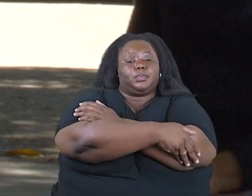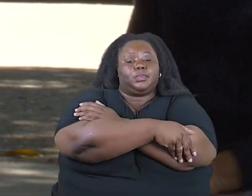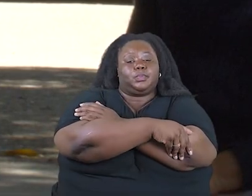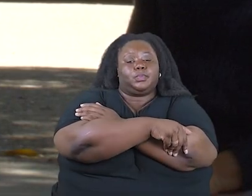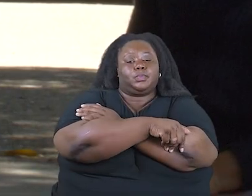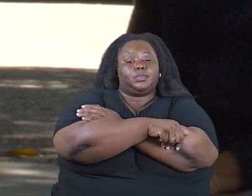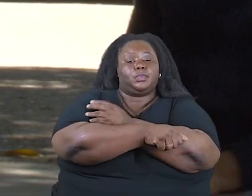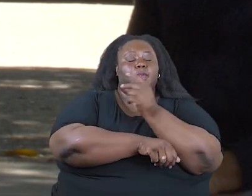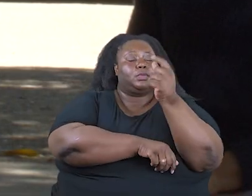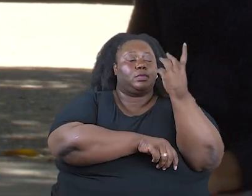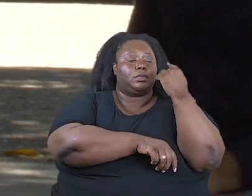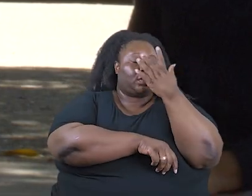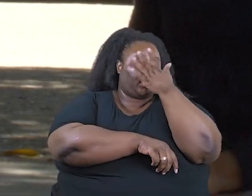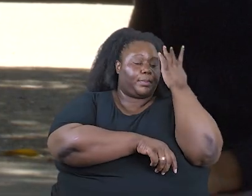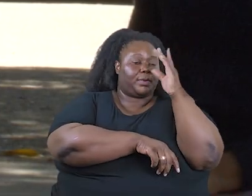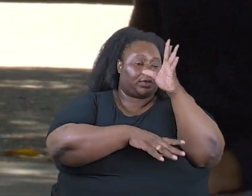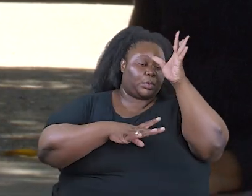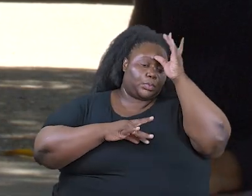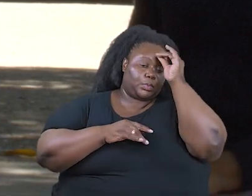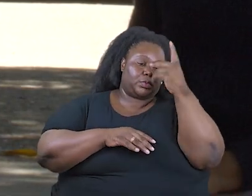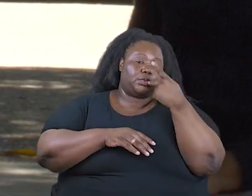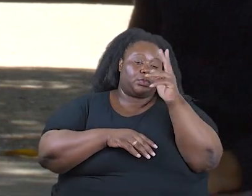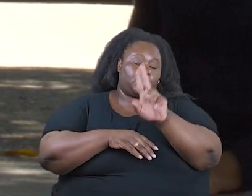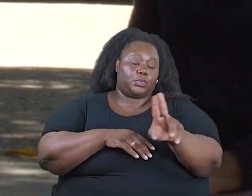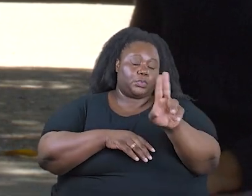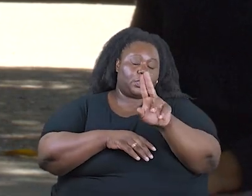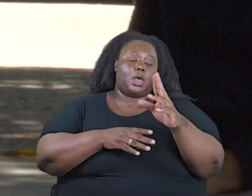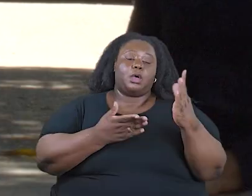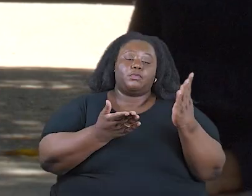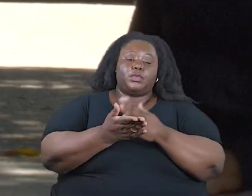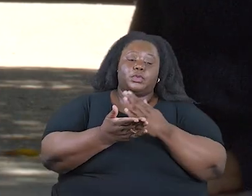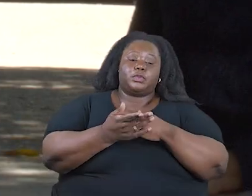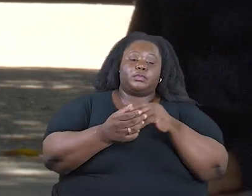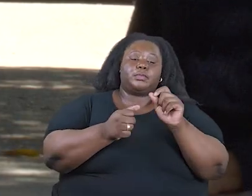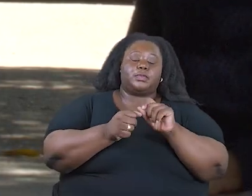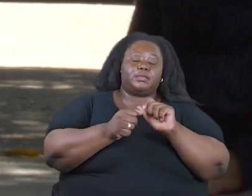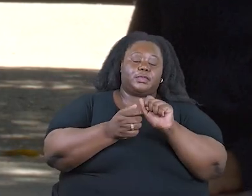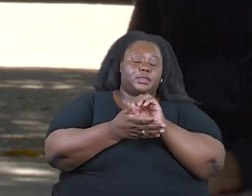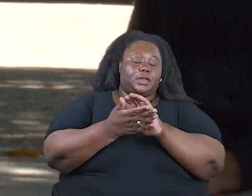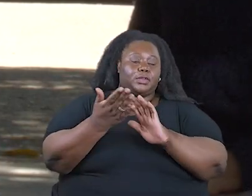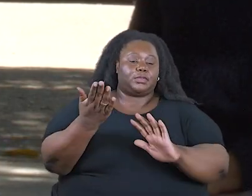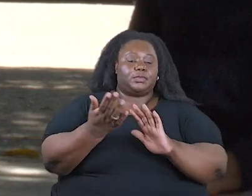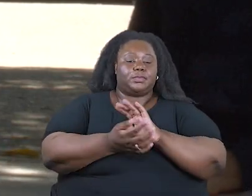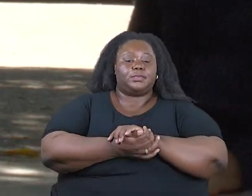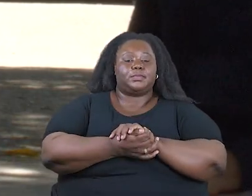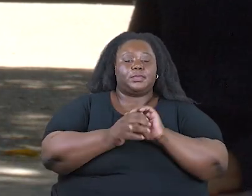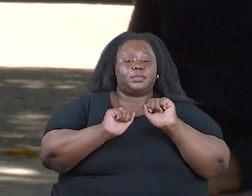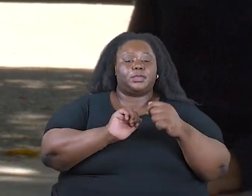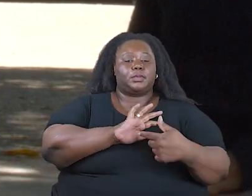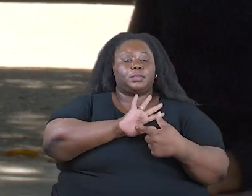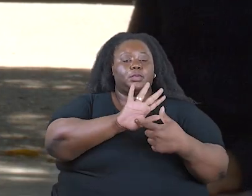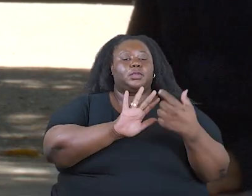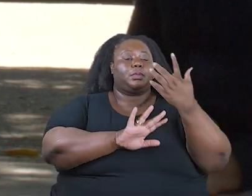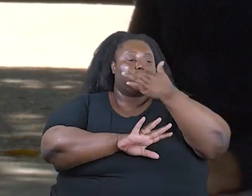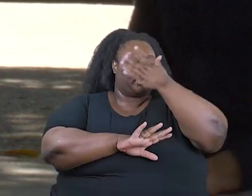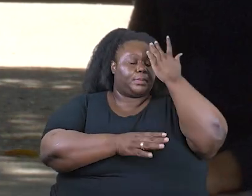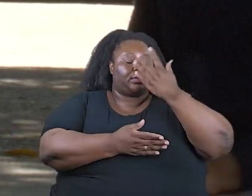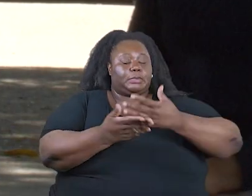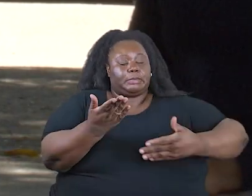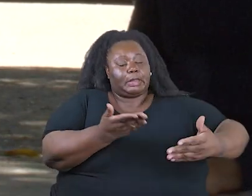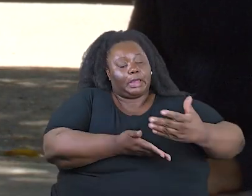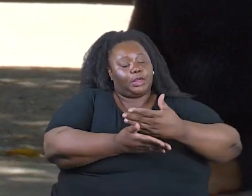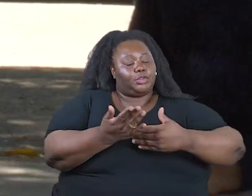época o pessoal do educativo usava esse livro para fazer atividades, né, para poder mostrar para as pessoas, para elas